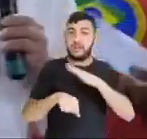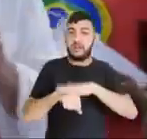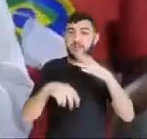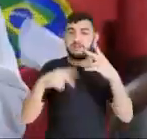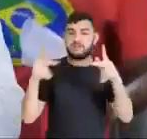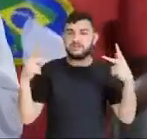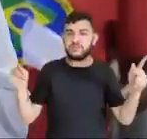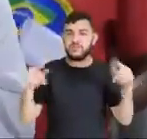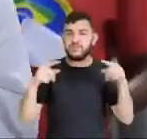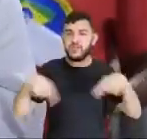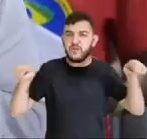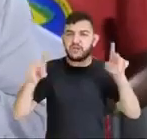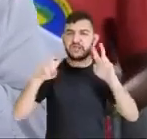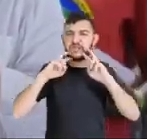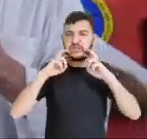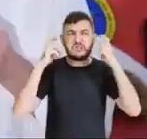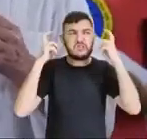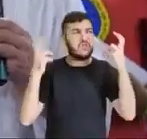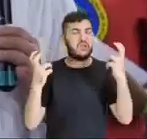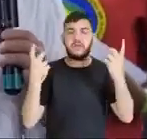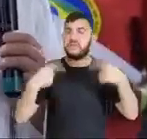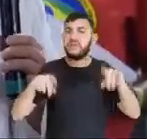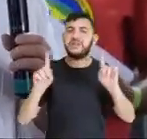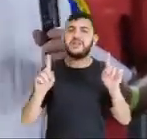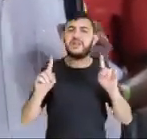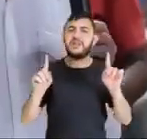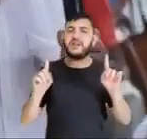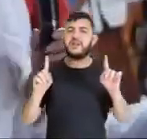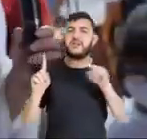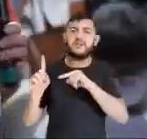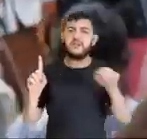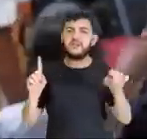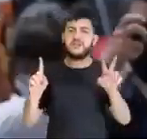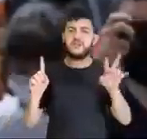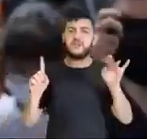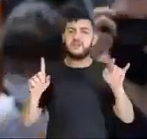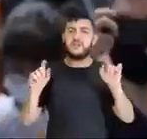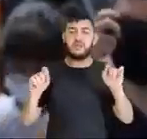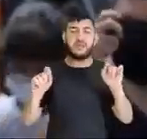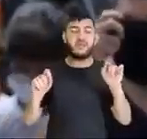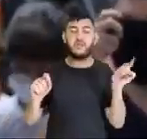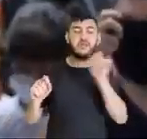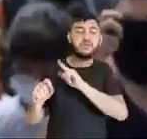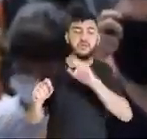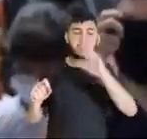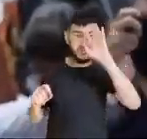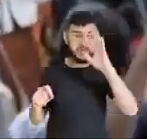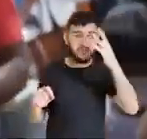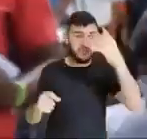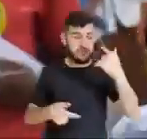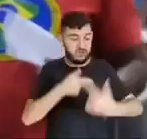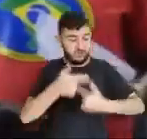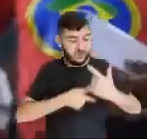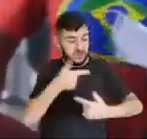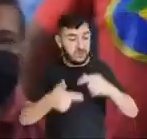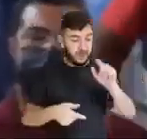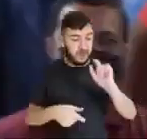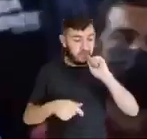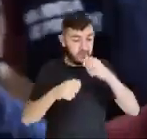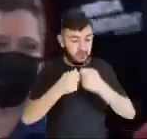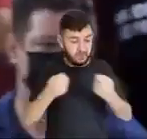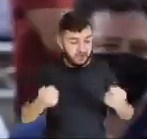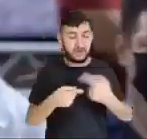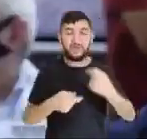se vergonhar, porque vocês querem levar para casa um pão, resultado de um trabalho honesto de vocês, o